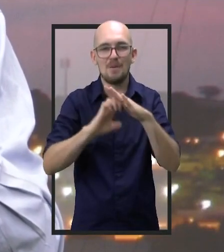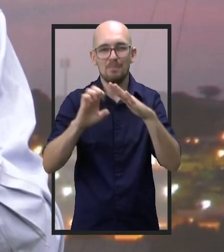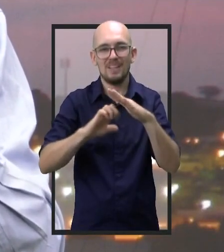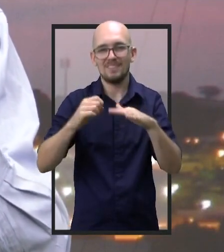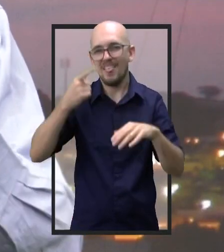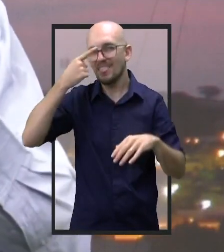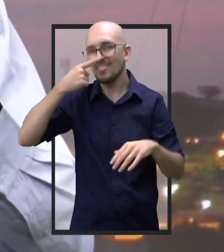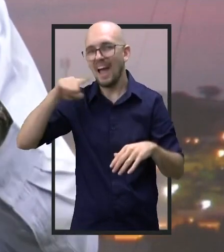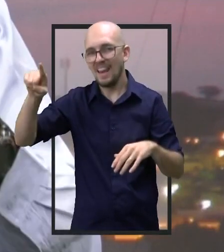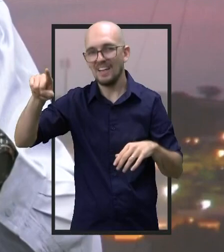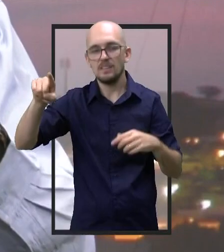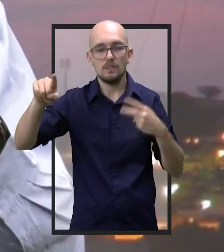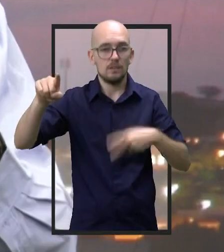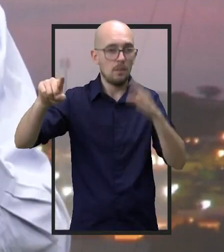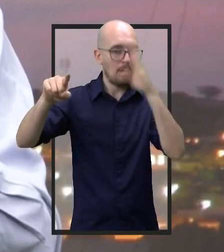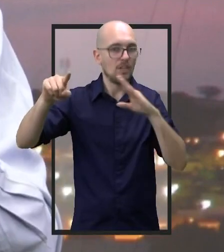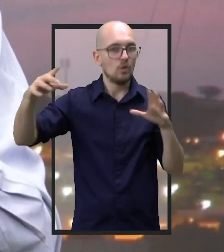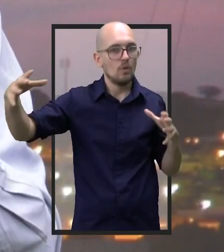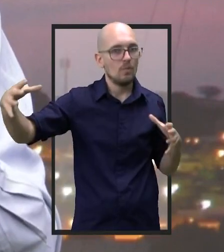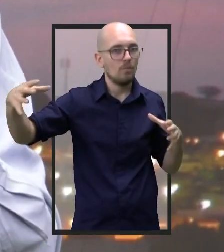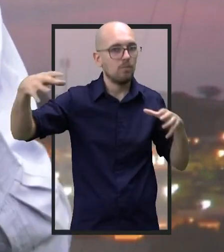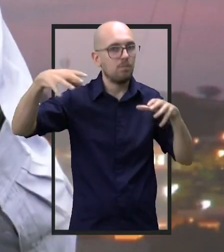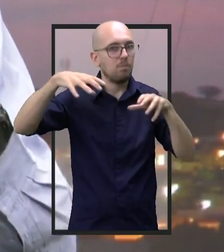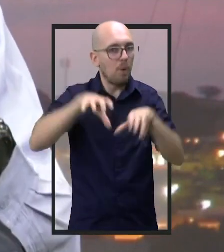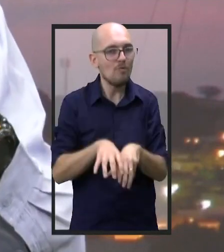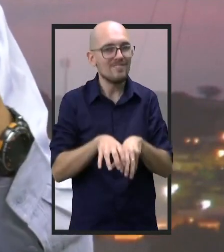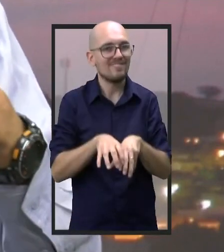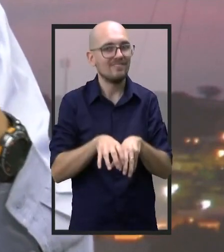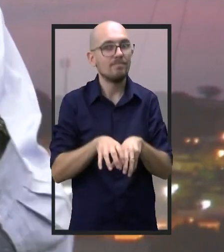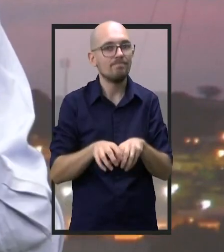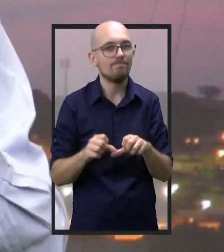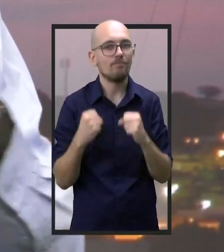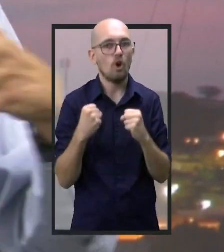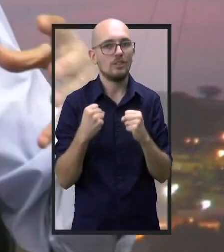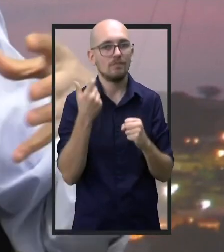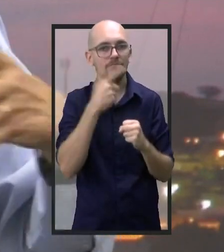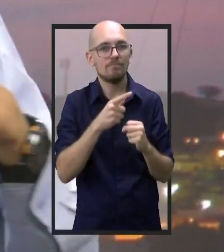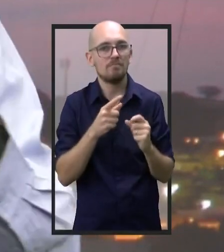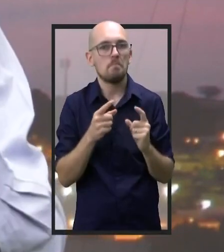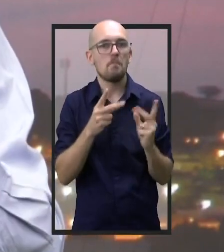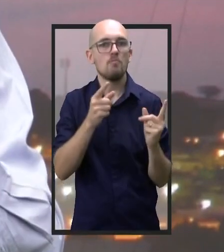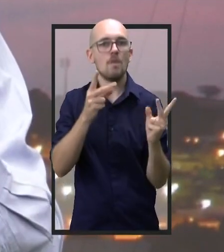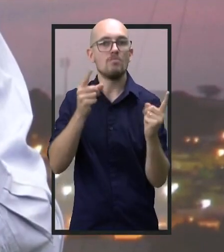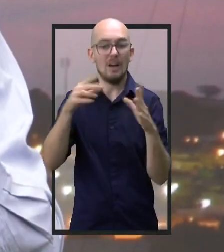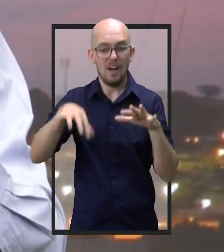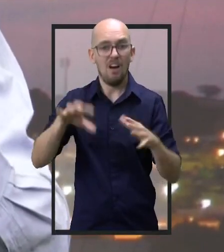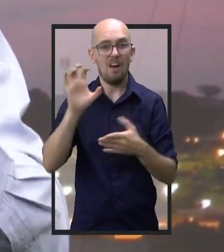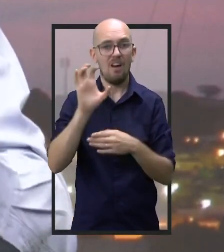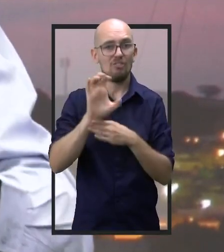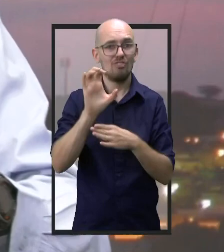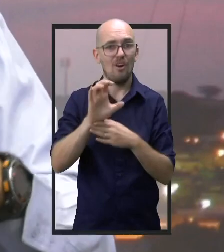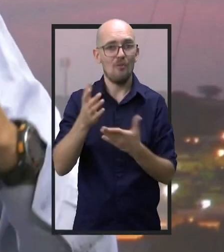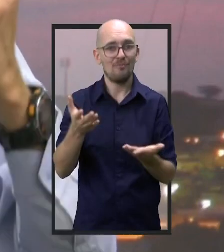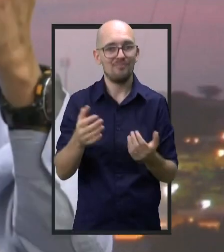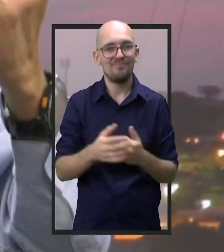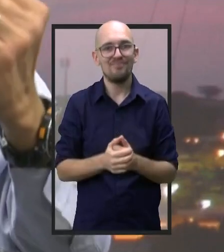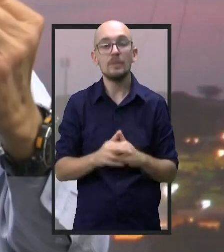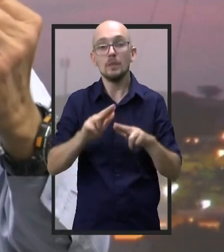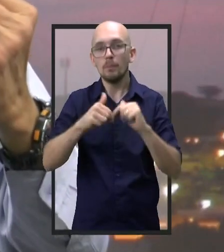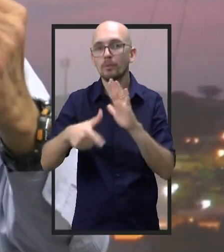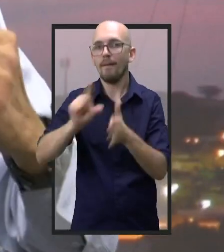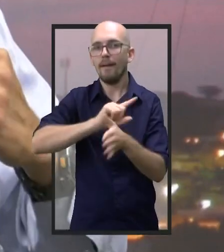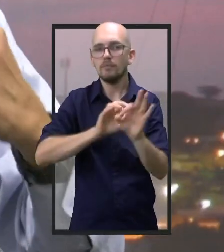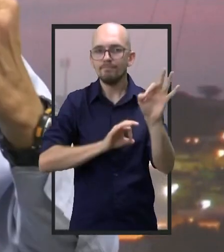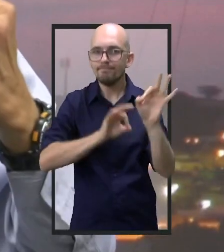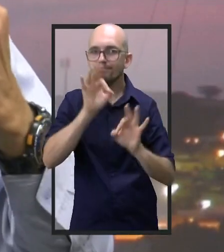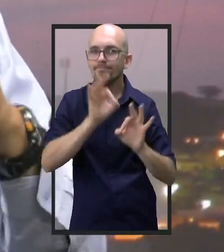tailandesa. É todo mundo ganhando musculatura, essas fusões, essa dinâmica que está na nossa região. Então, tudo isso é planejado